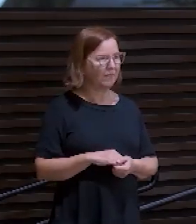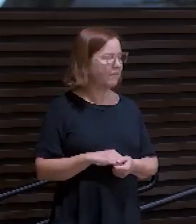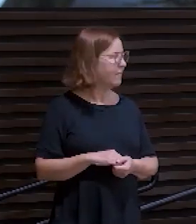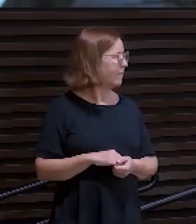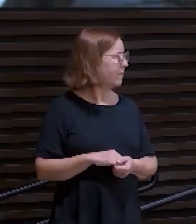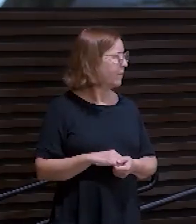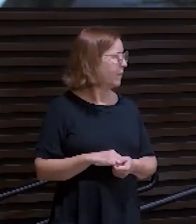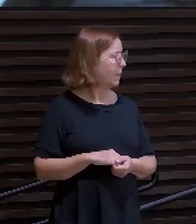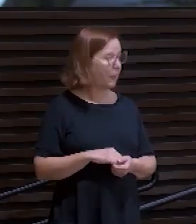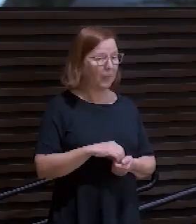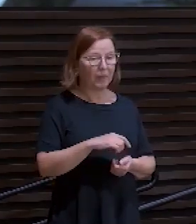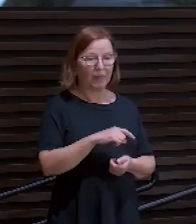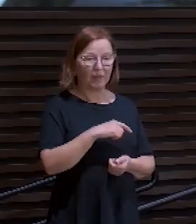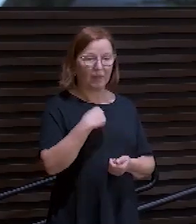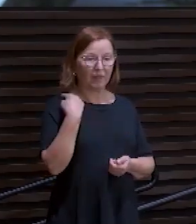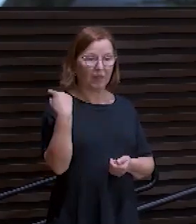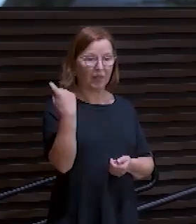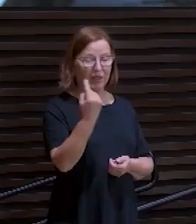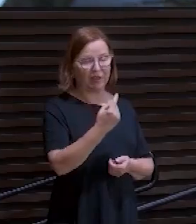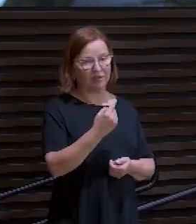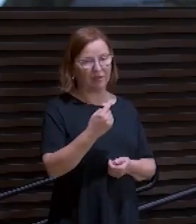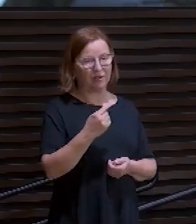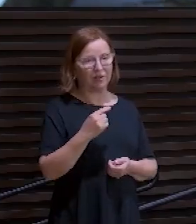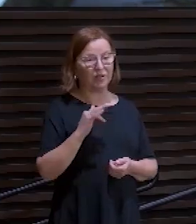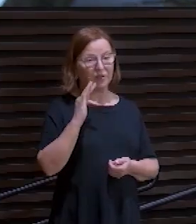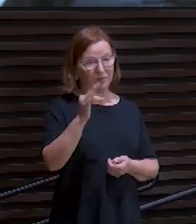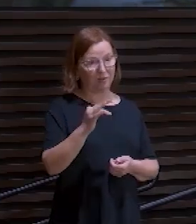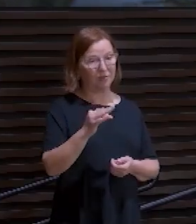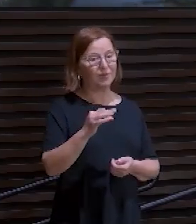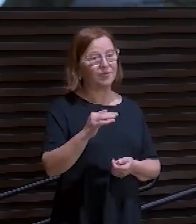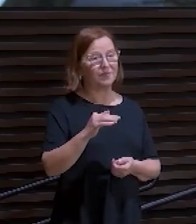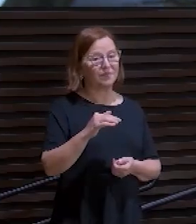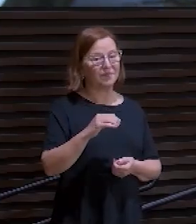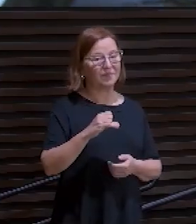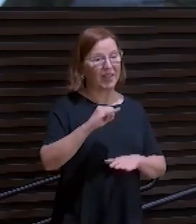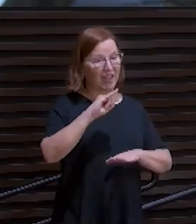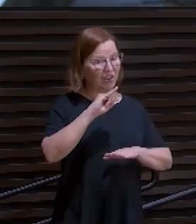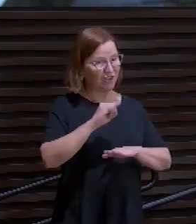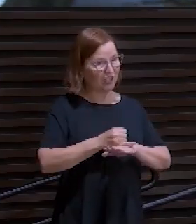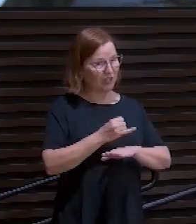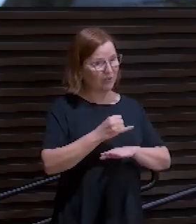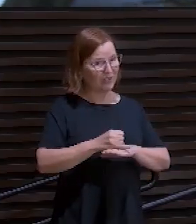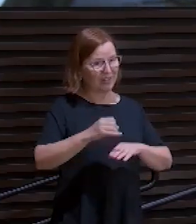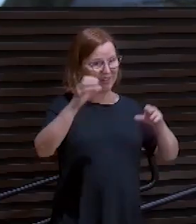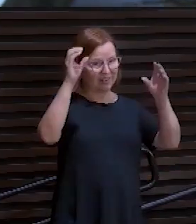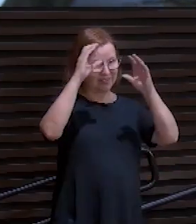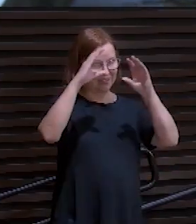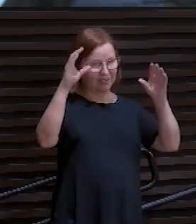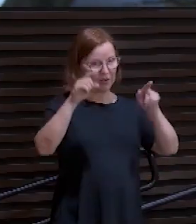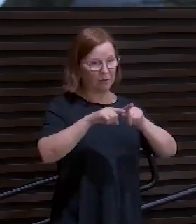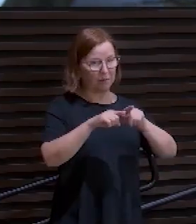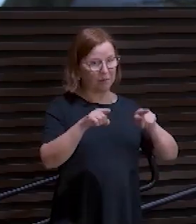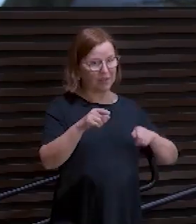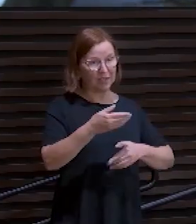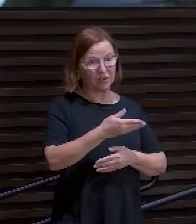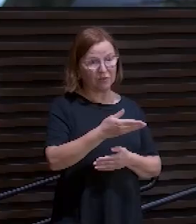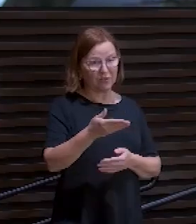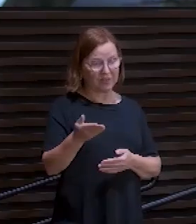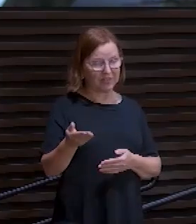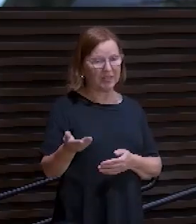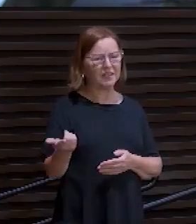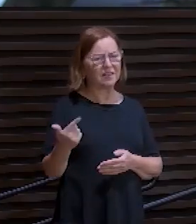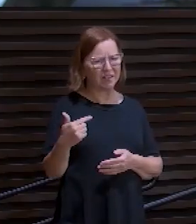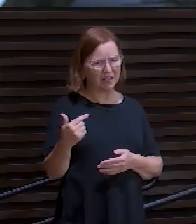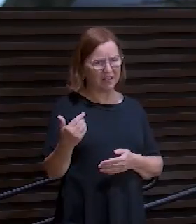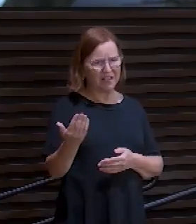Jerusalém celestial. Então vocês vão vir para cá, e vocês vão ter um lugar para trabalhar,